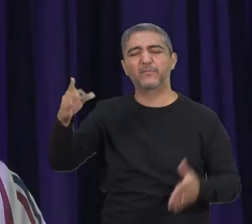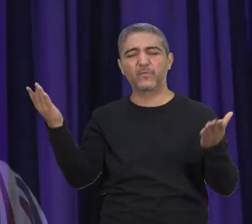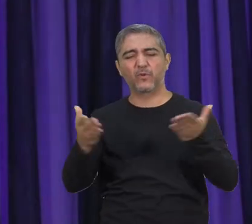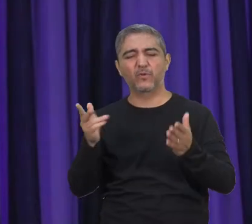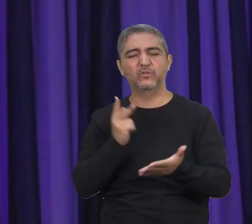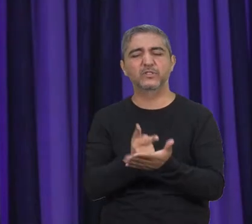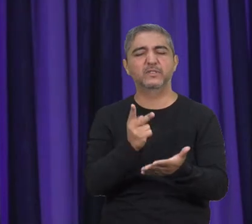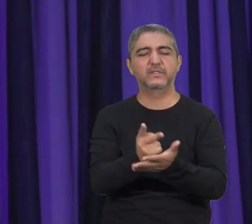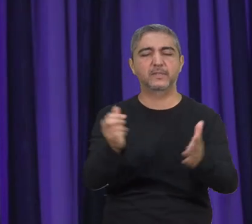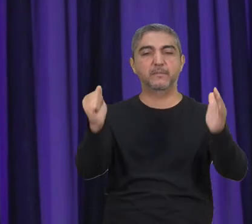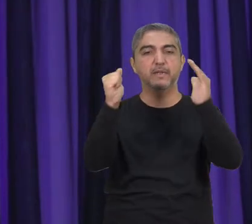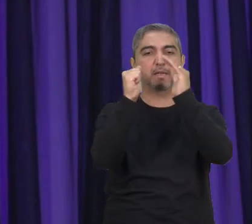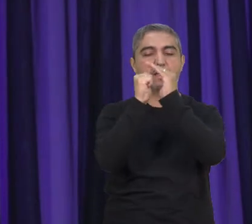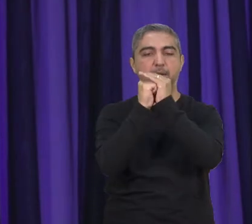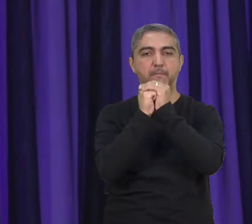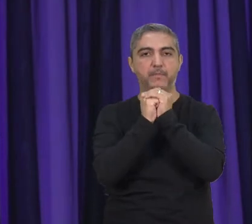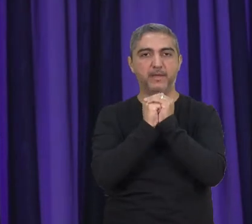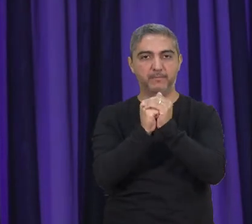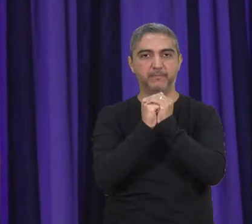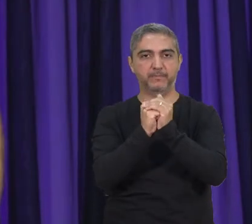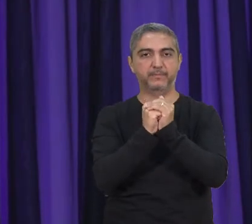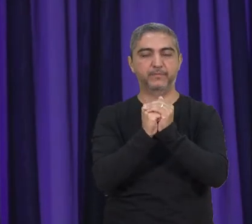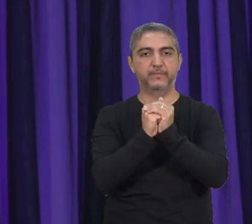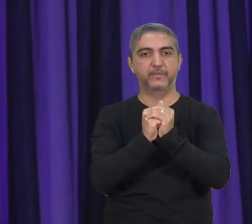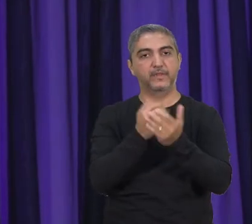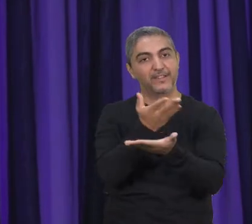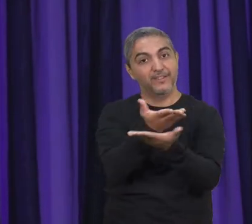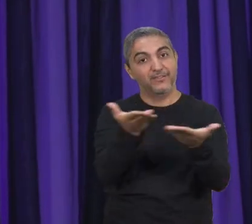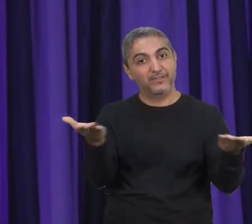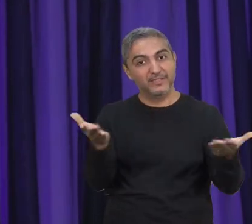e amém. Você que nos acompanhou